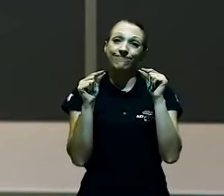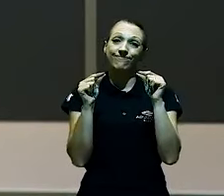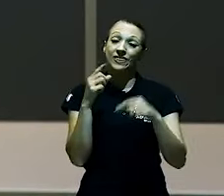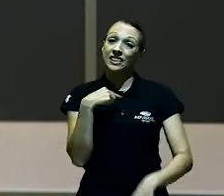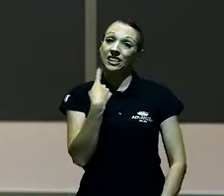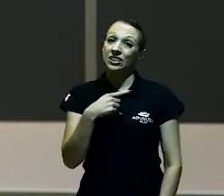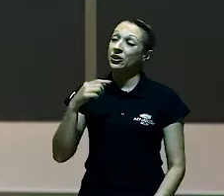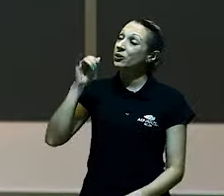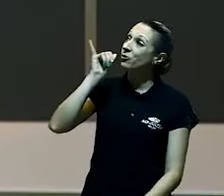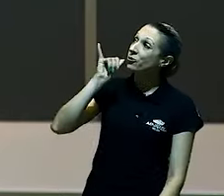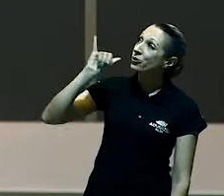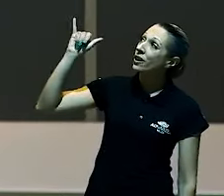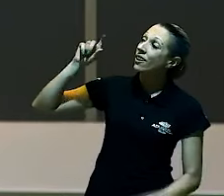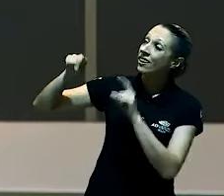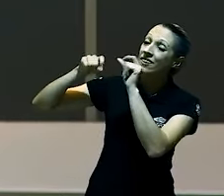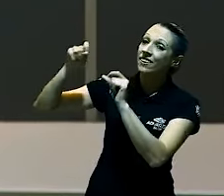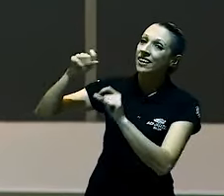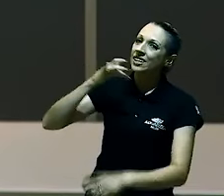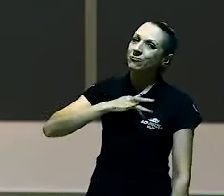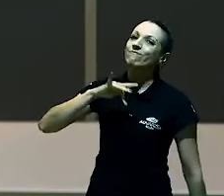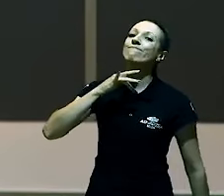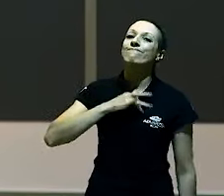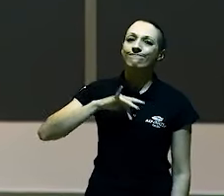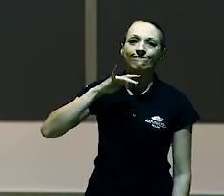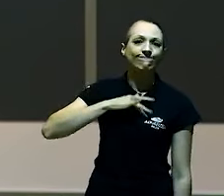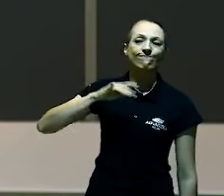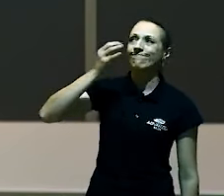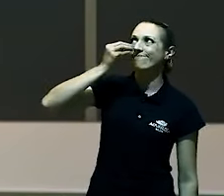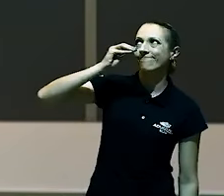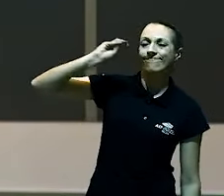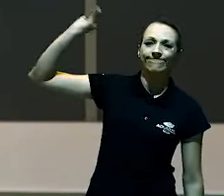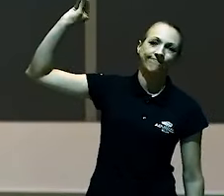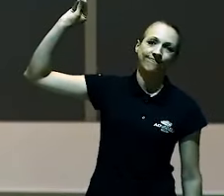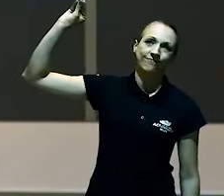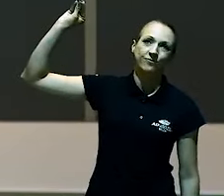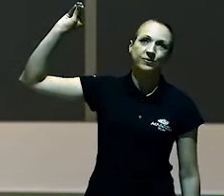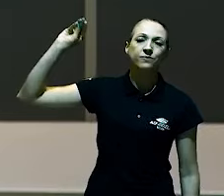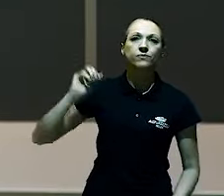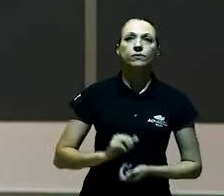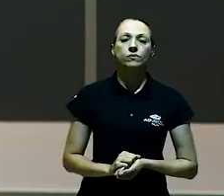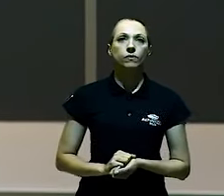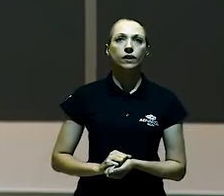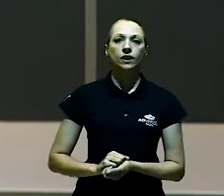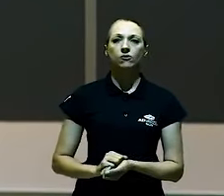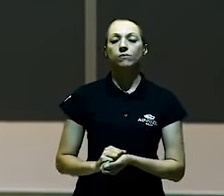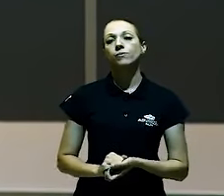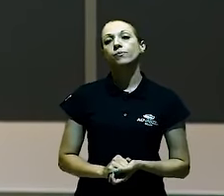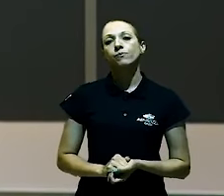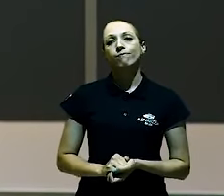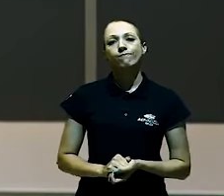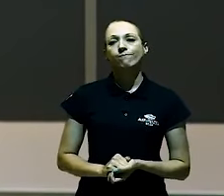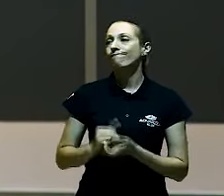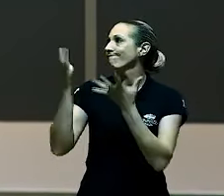para Deus que discordamos da misericórdia dele, que não concordamos 100% com o projeto que ele tem de